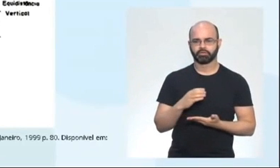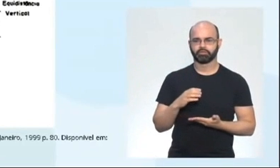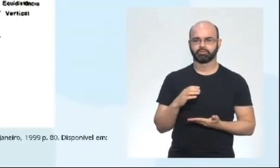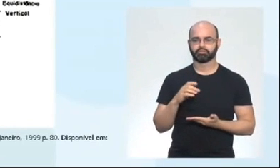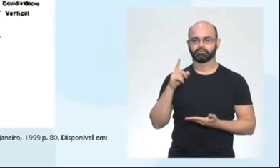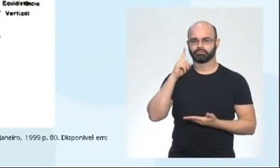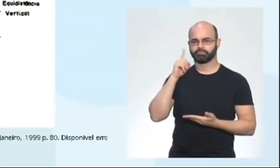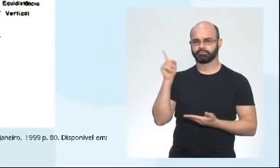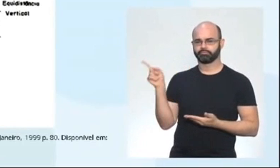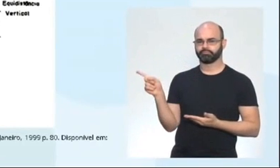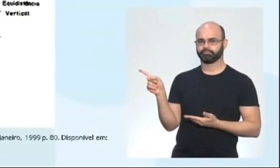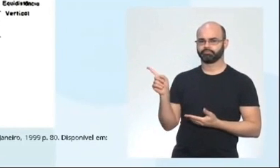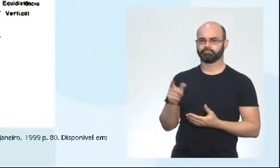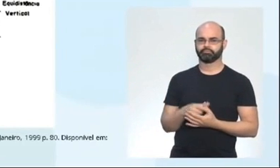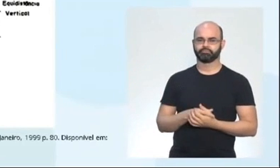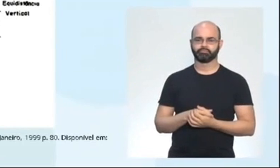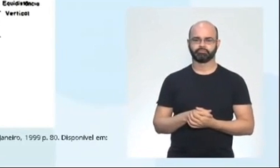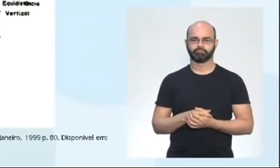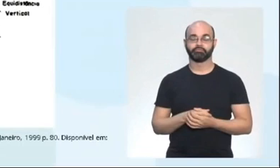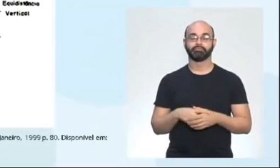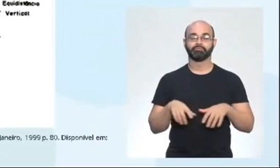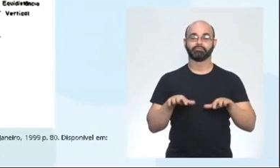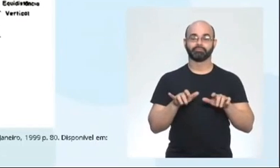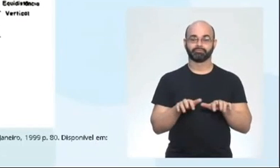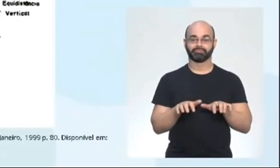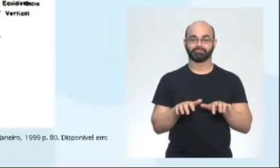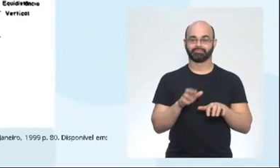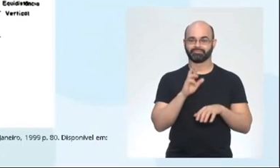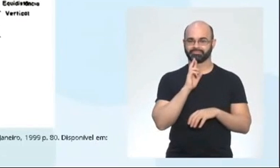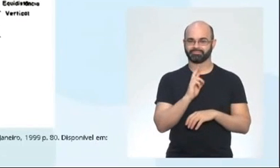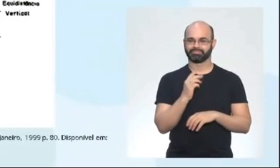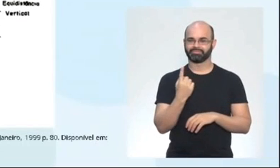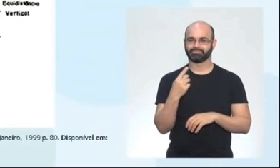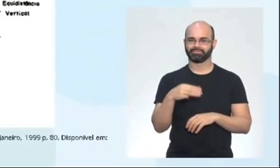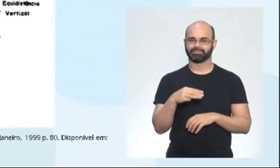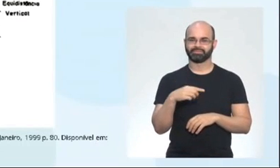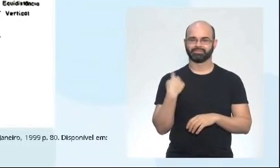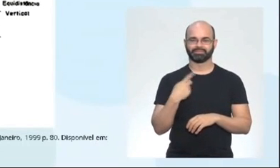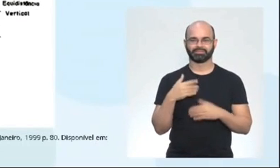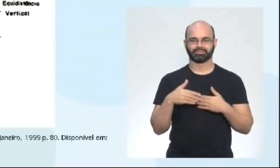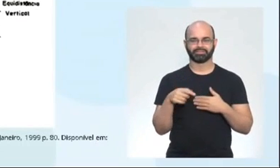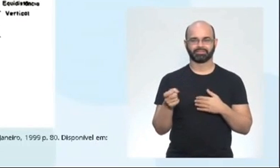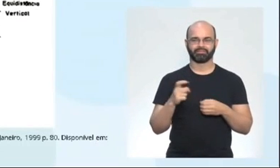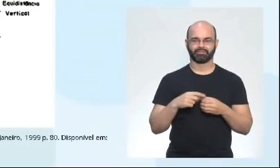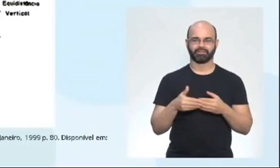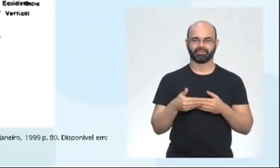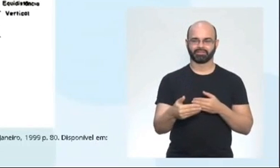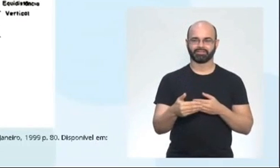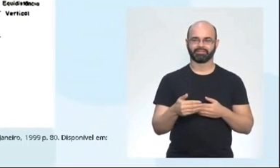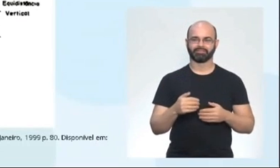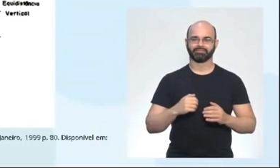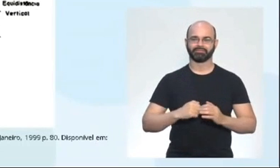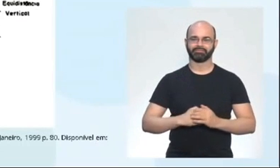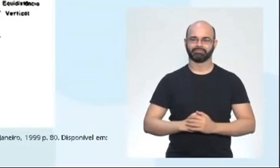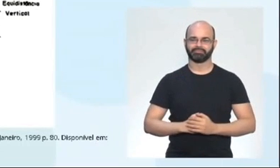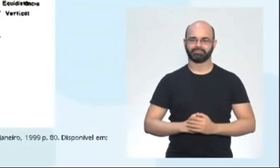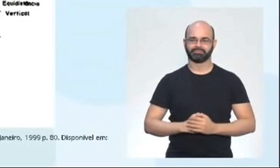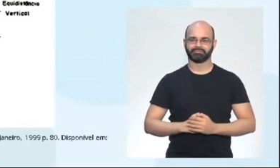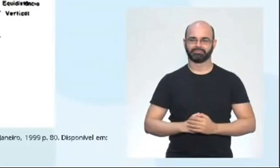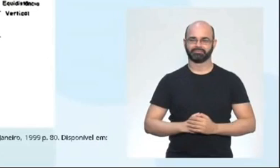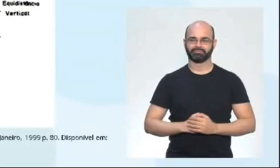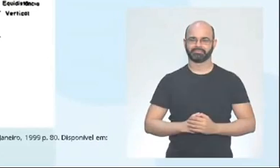figura abaixo. Dedinho no teclado, 1 minuto, já voltamos, participe!